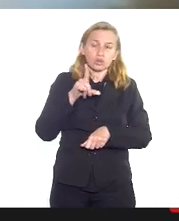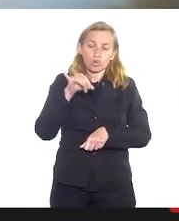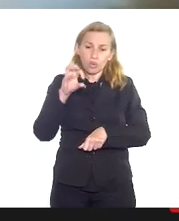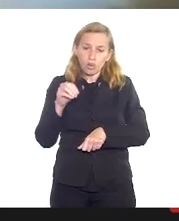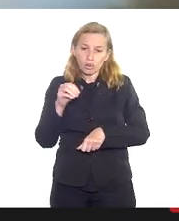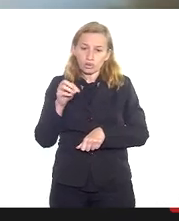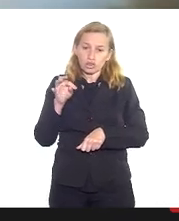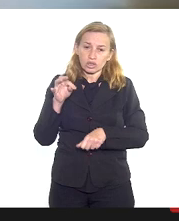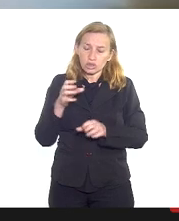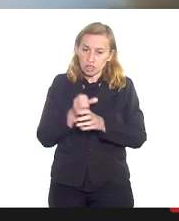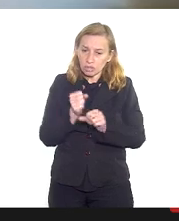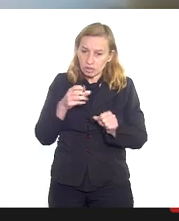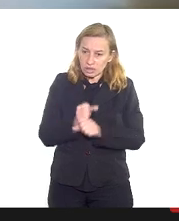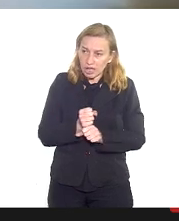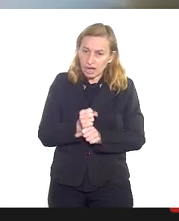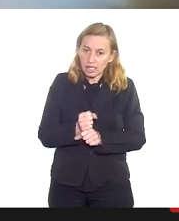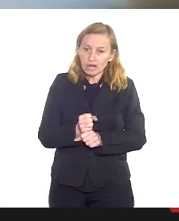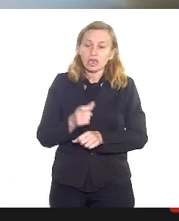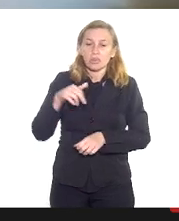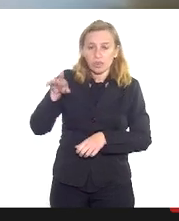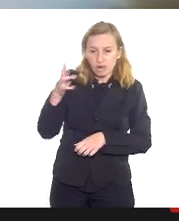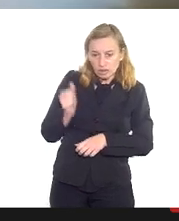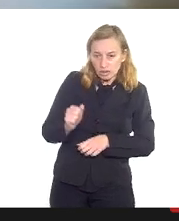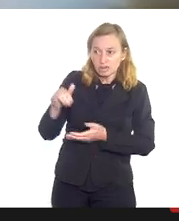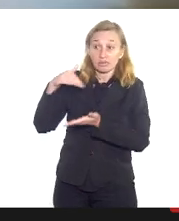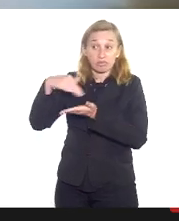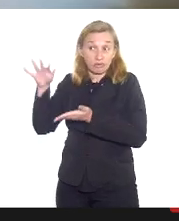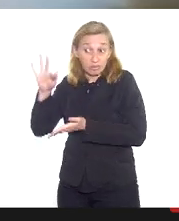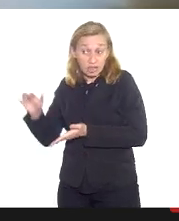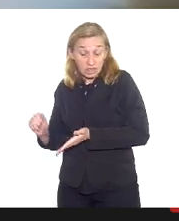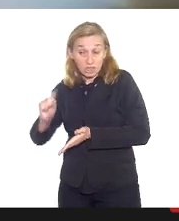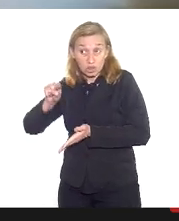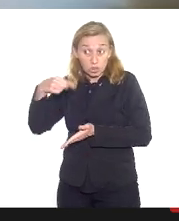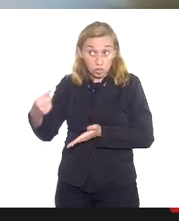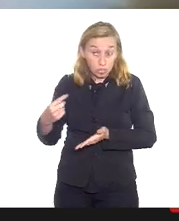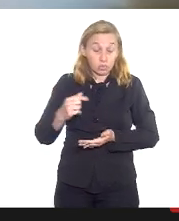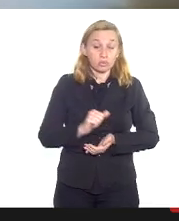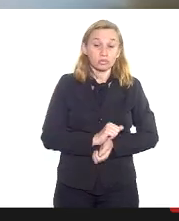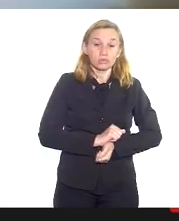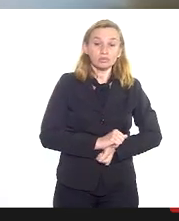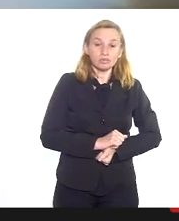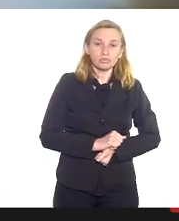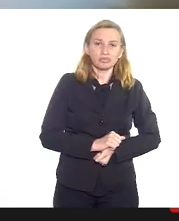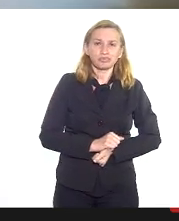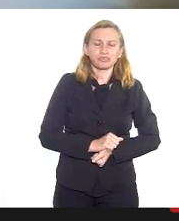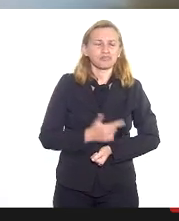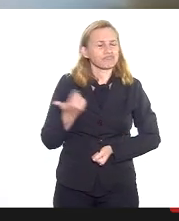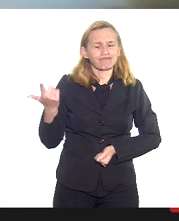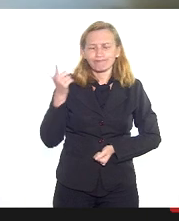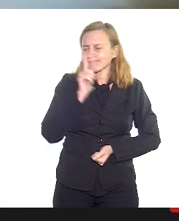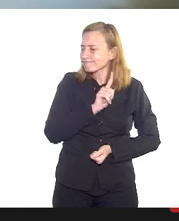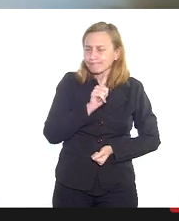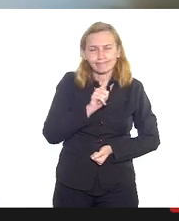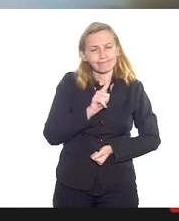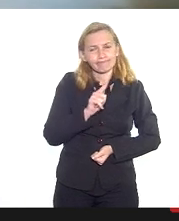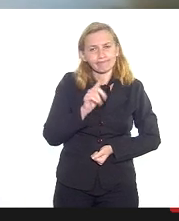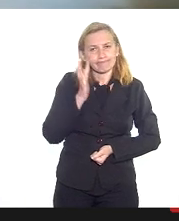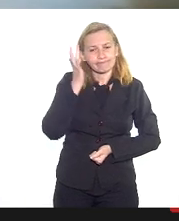falo jogo, a Procuradoria, a Fazenda, todos, eu não consigo